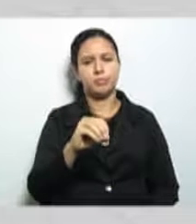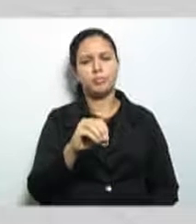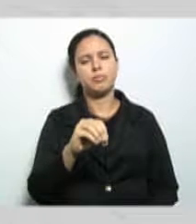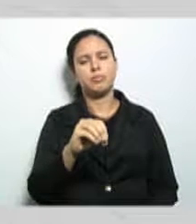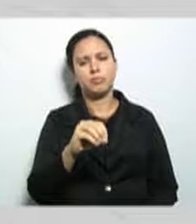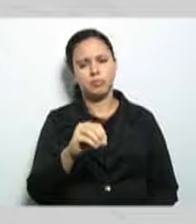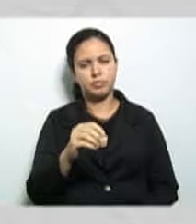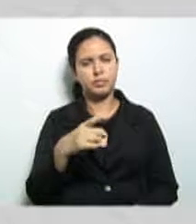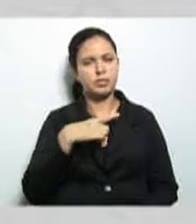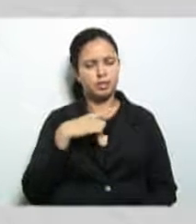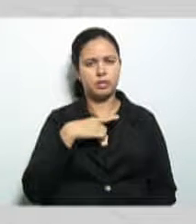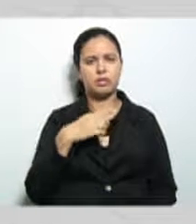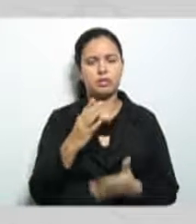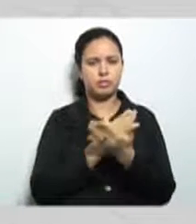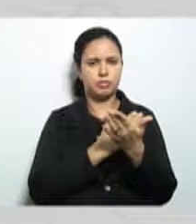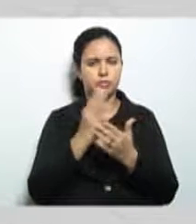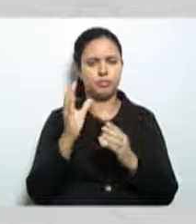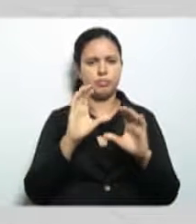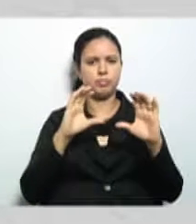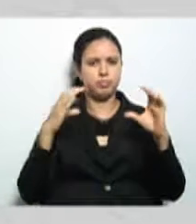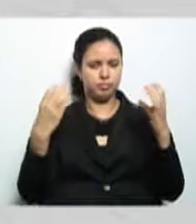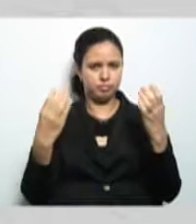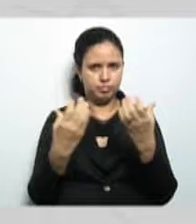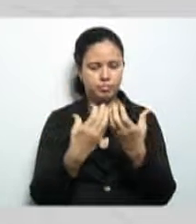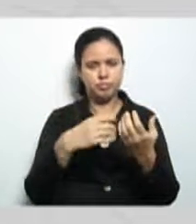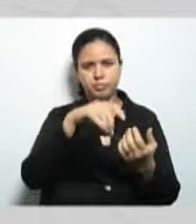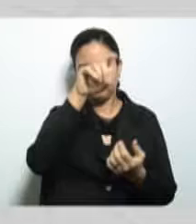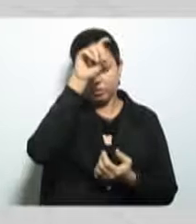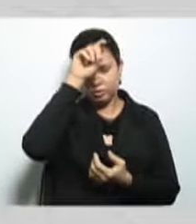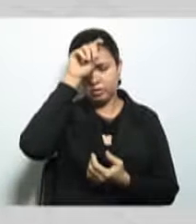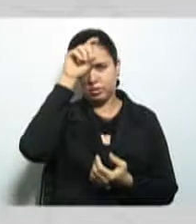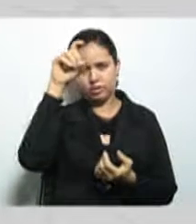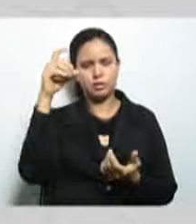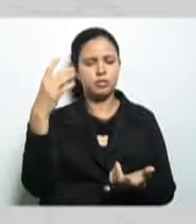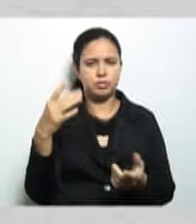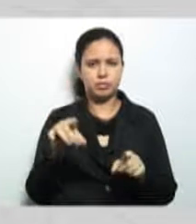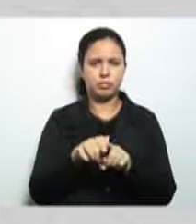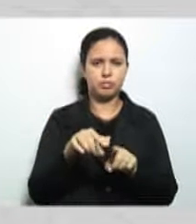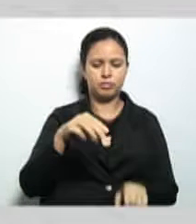também presente em algumas comunidades, como Mesopotâmia e no Egito.